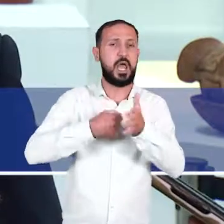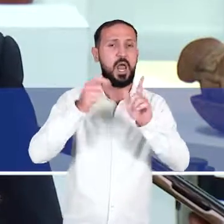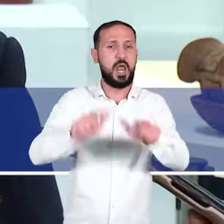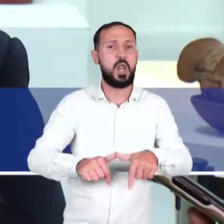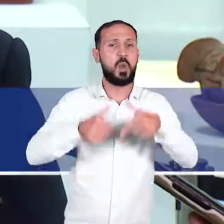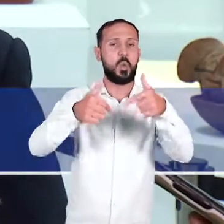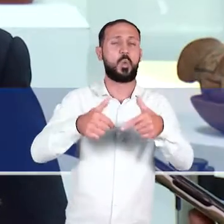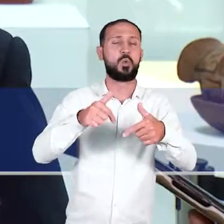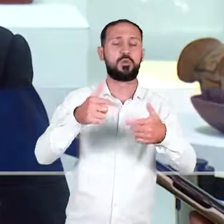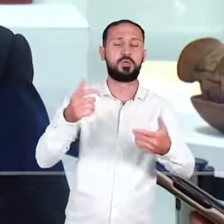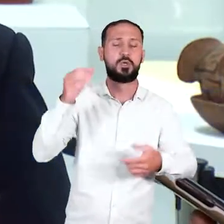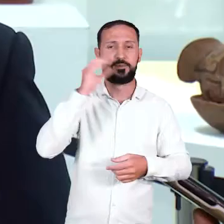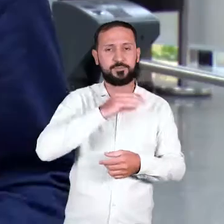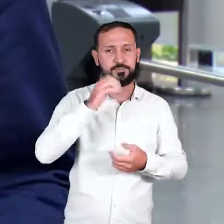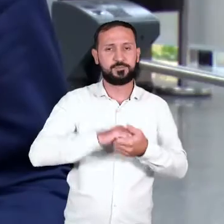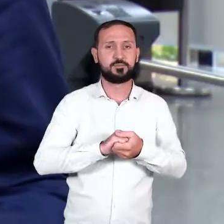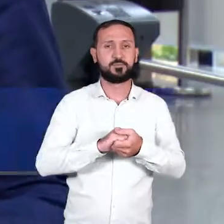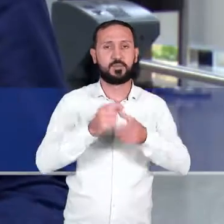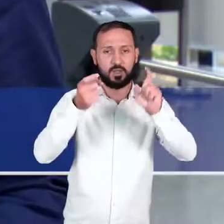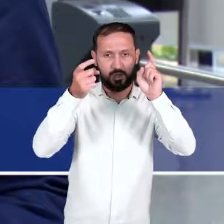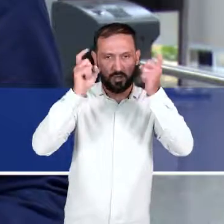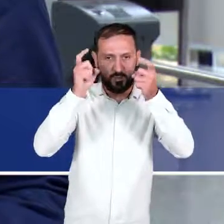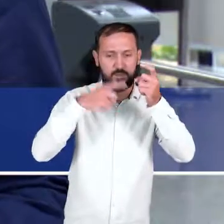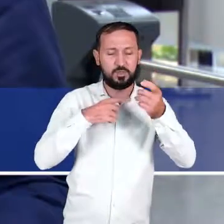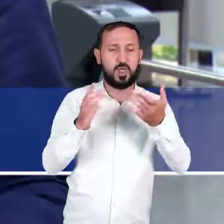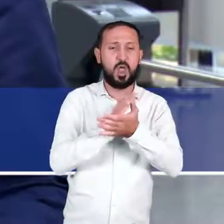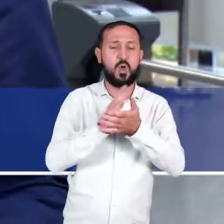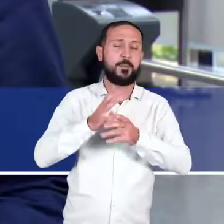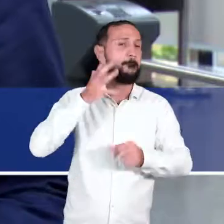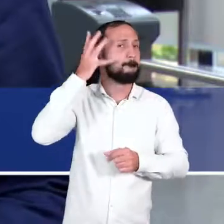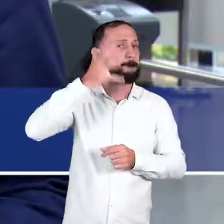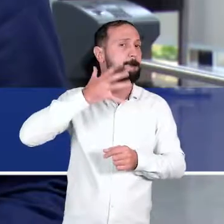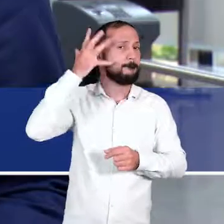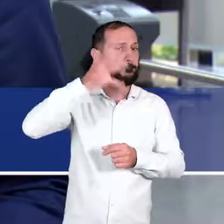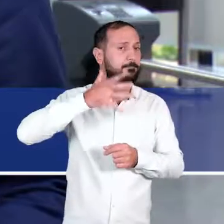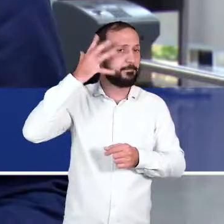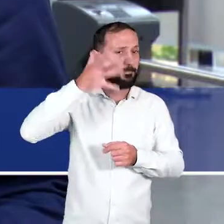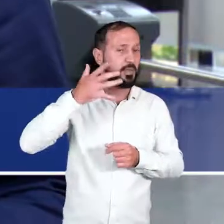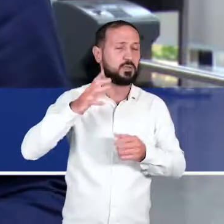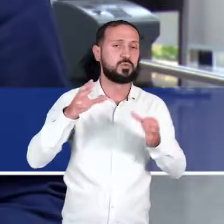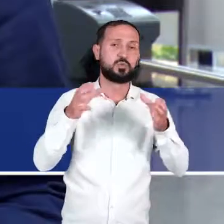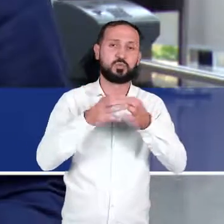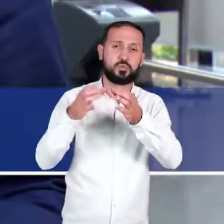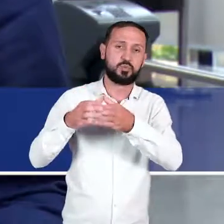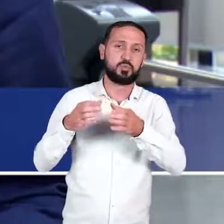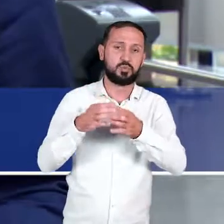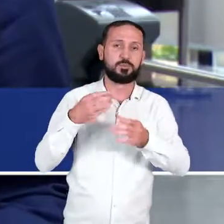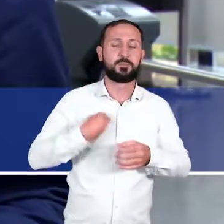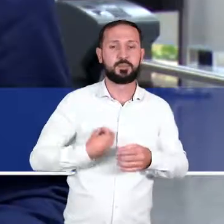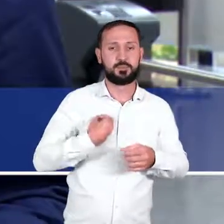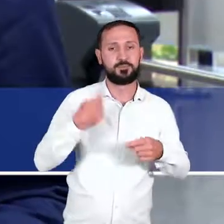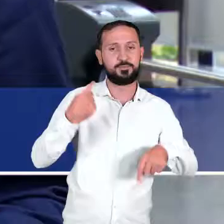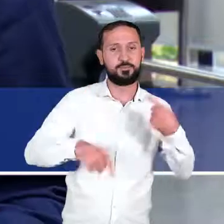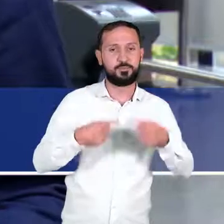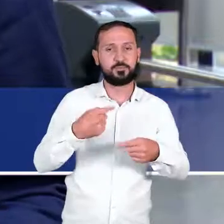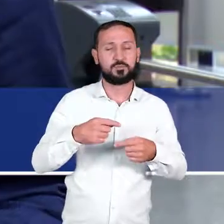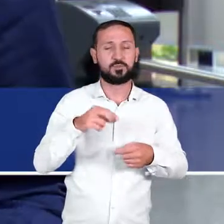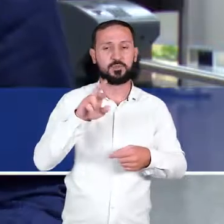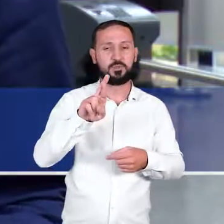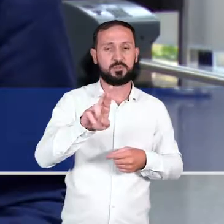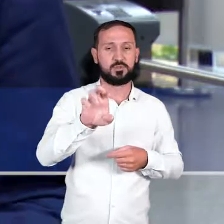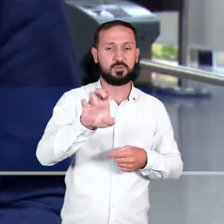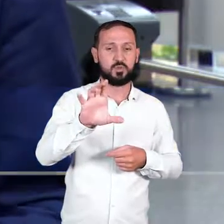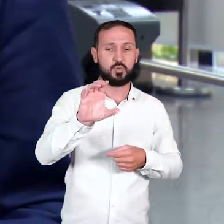bandeira como prioritária. A reunião contou com a apresentação de algumas palestras pelos representantes das entidades envolvidas nessa discussão, como